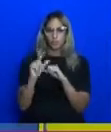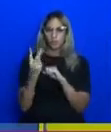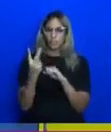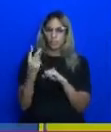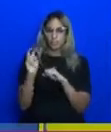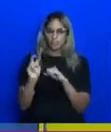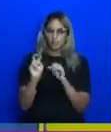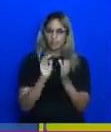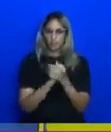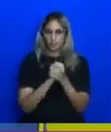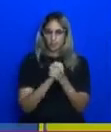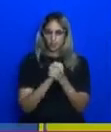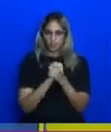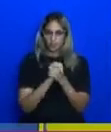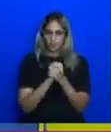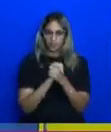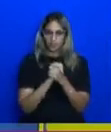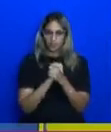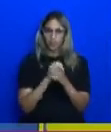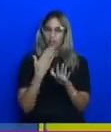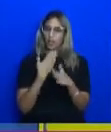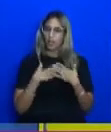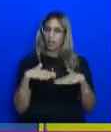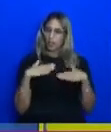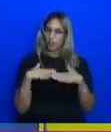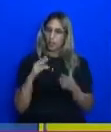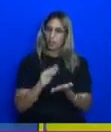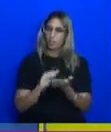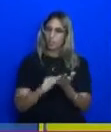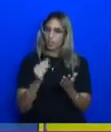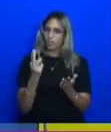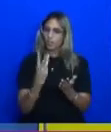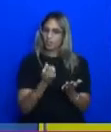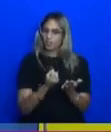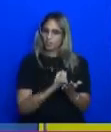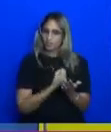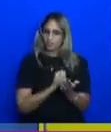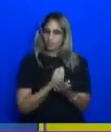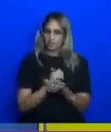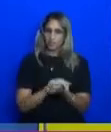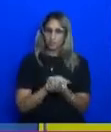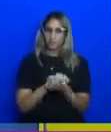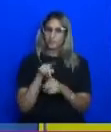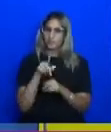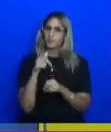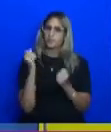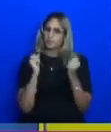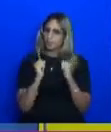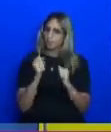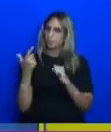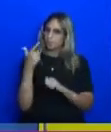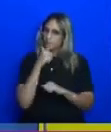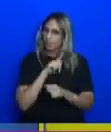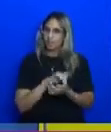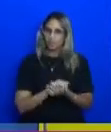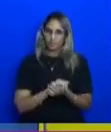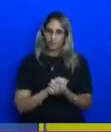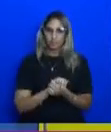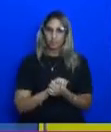Azul, número 25. Calma, faltam 3 números. Você ainda tem chances.